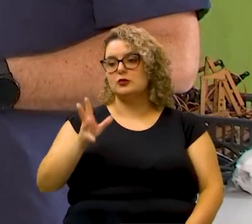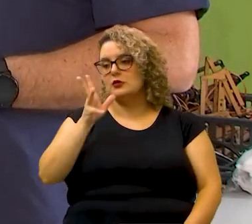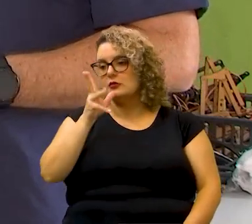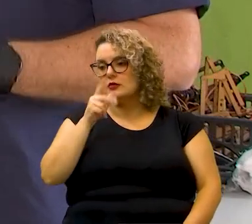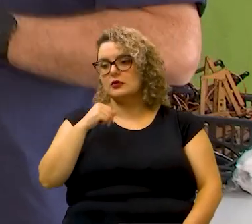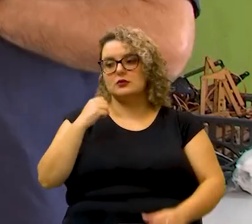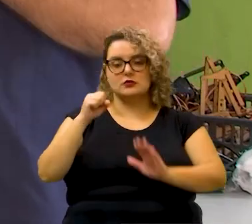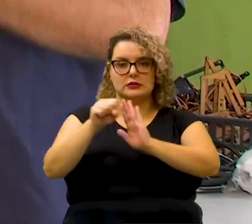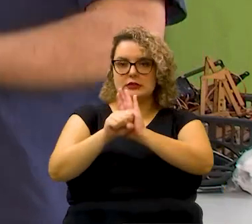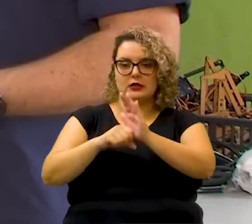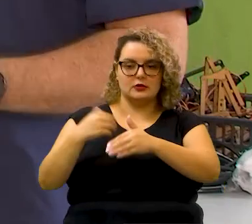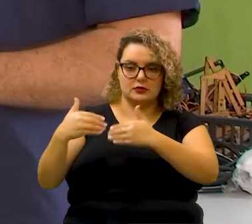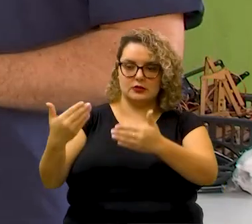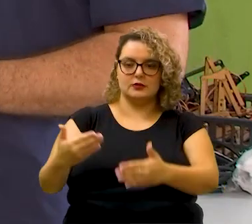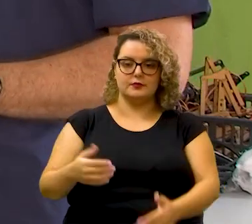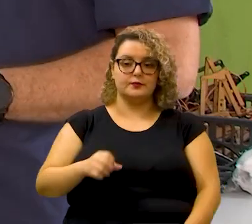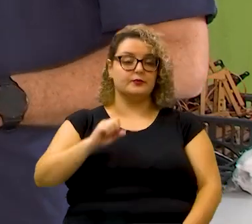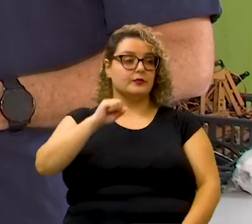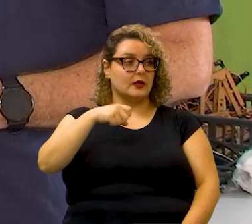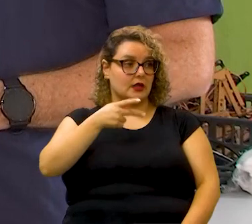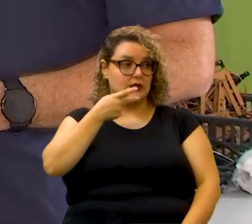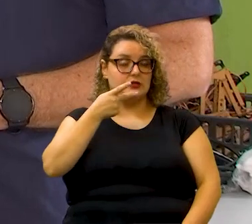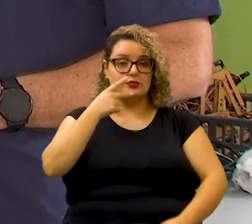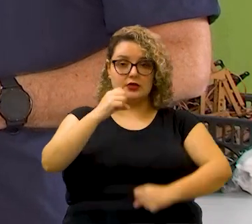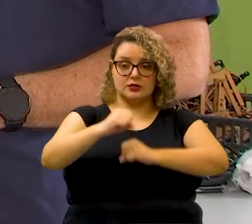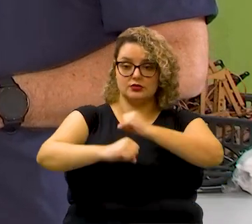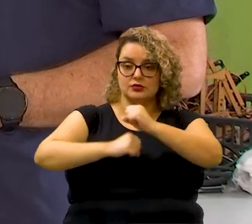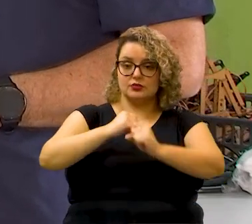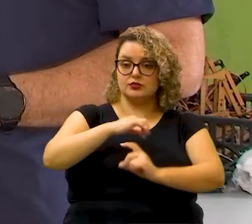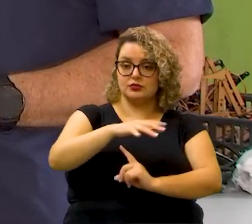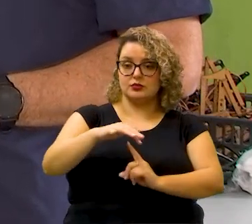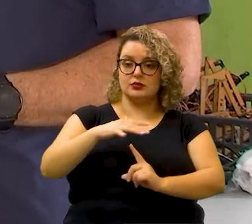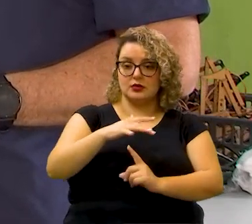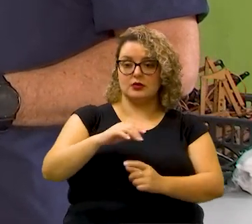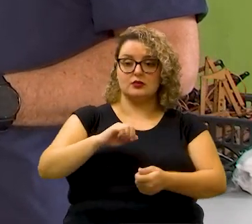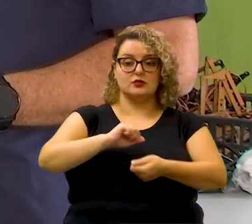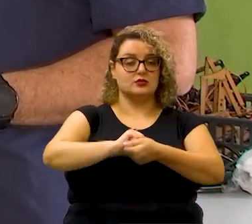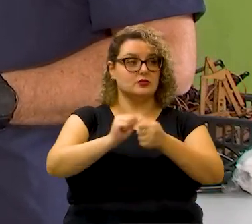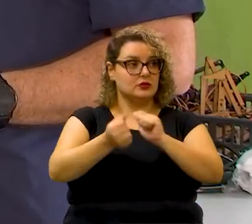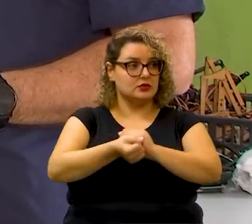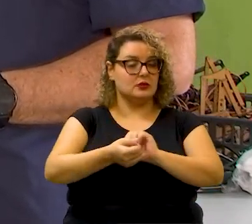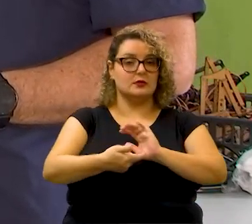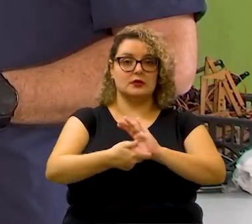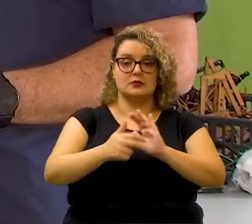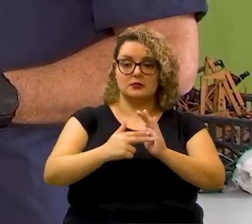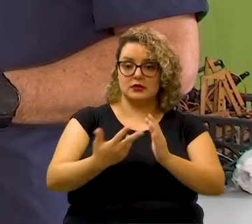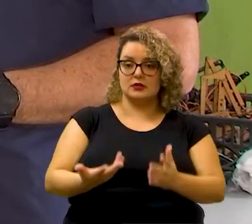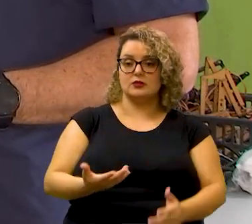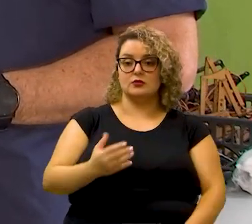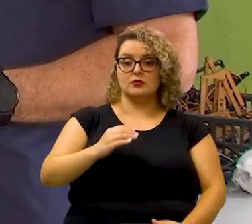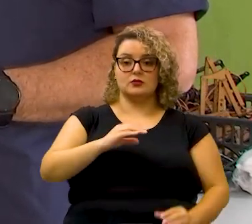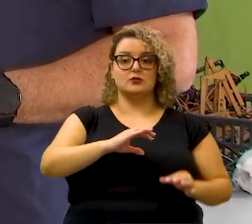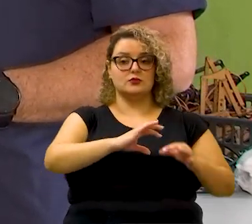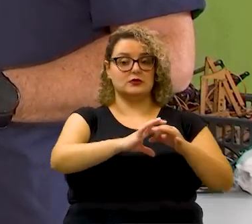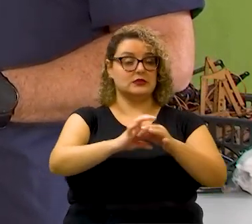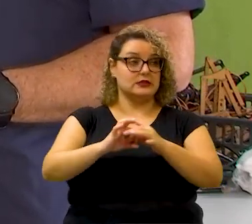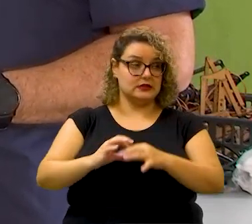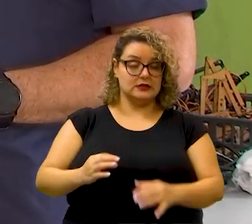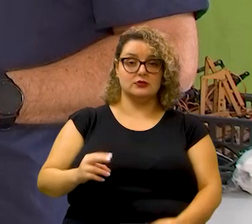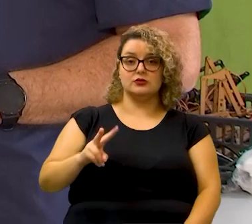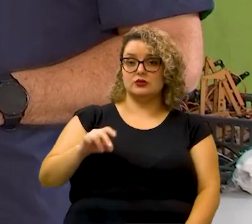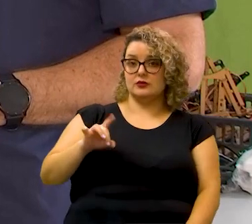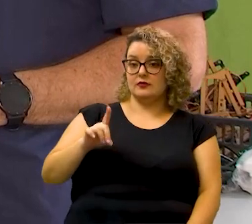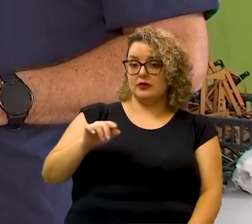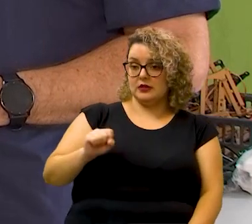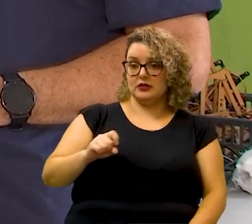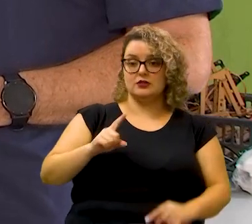ambiente, demora vários séculos, né? Então, a gente sempre fala aqui no Giro Ambiental sobre ressignificar o ciclo de vida, né? Ou